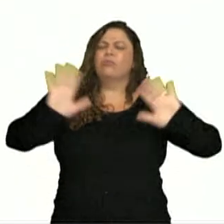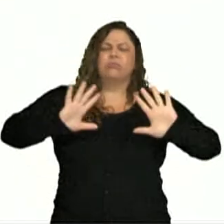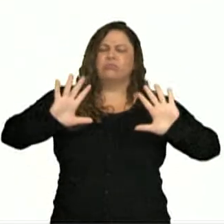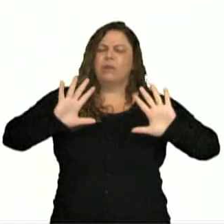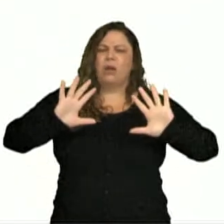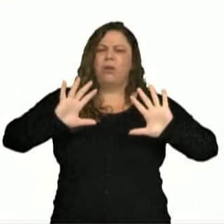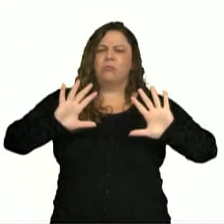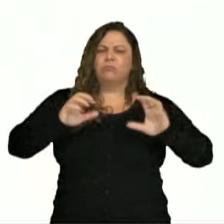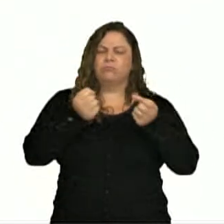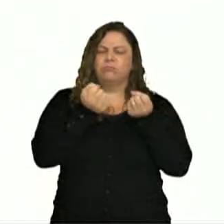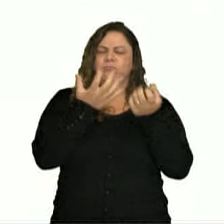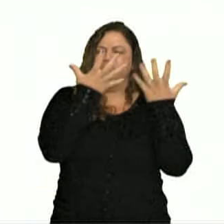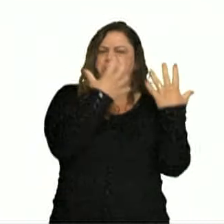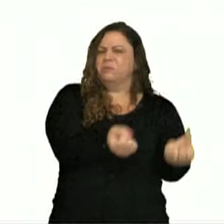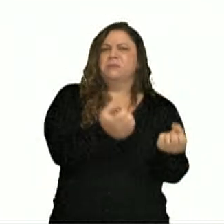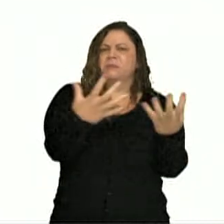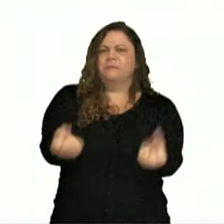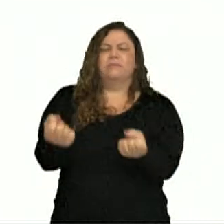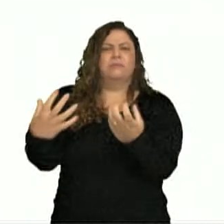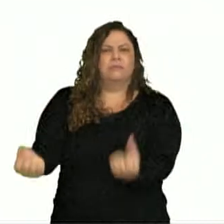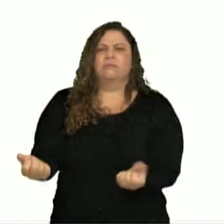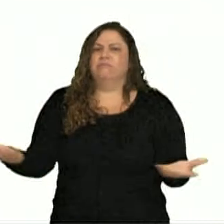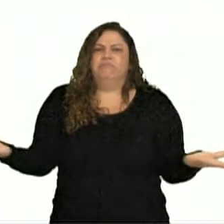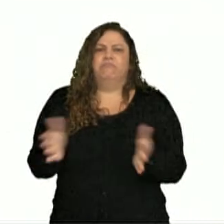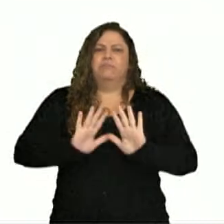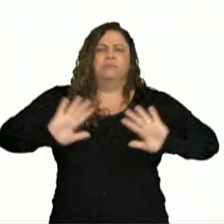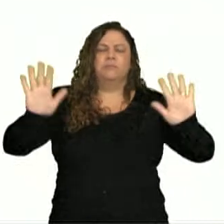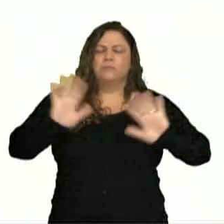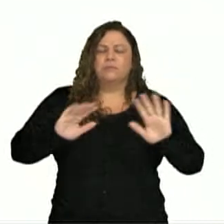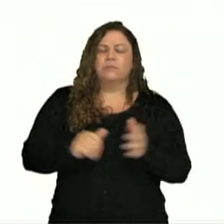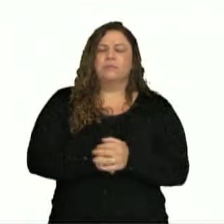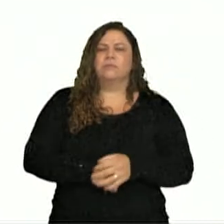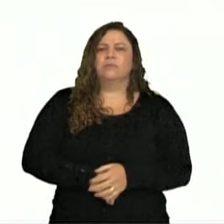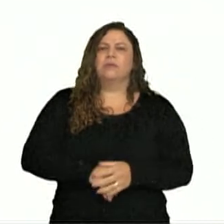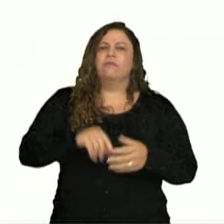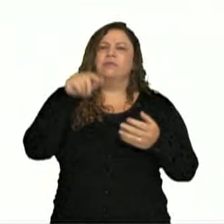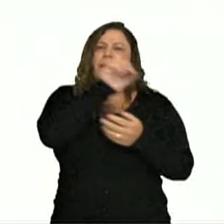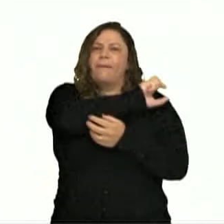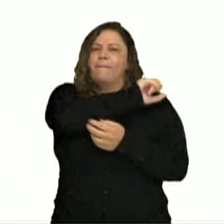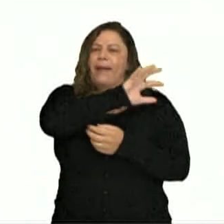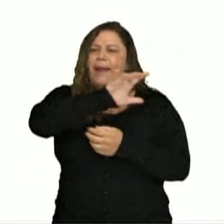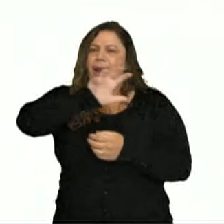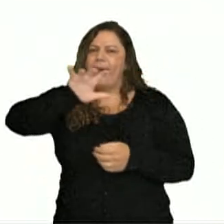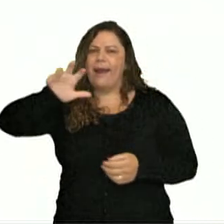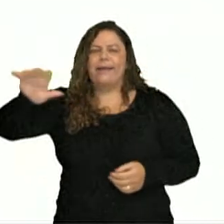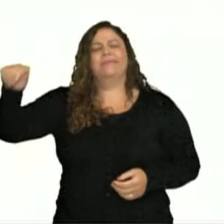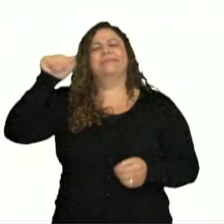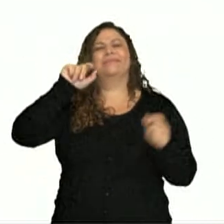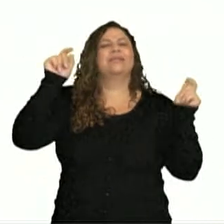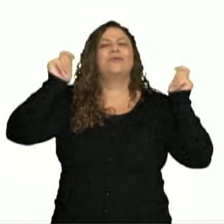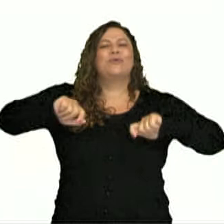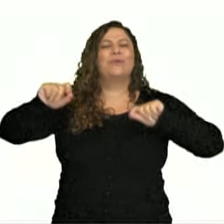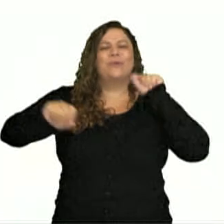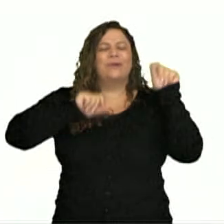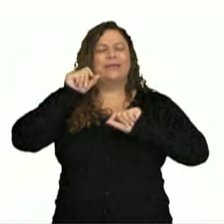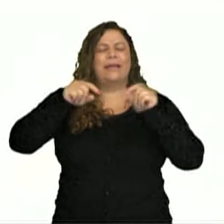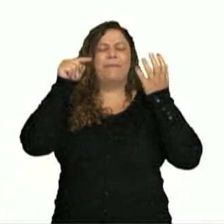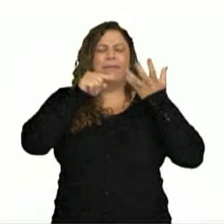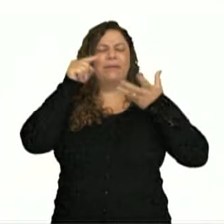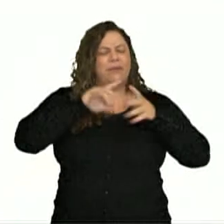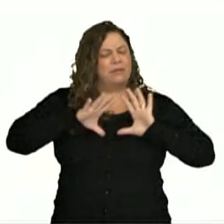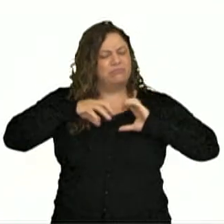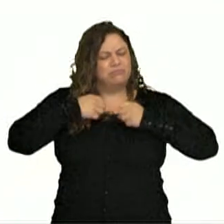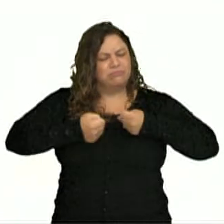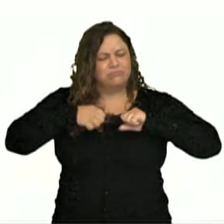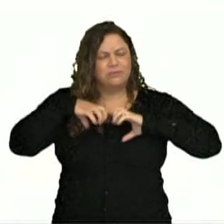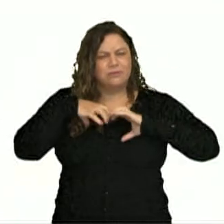Não se renda até chegar no Z. Então, você tem o alfabeto inteiro aí para ir intentando, né? Para continuar